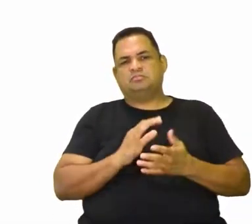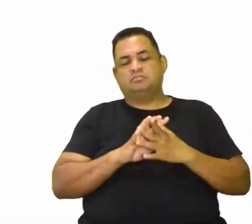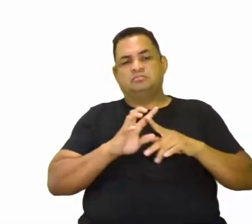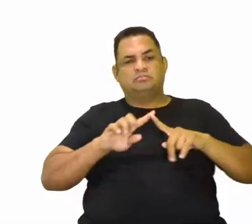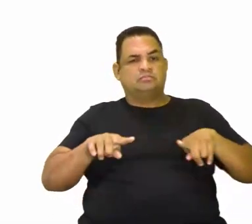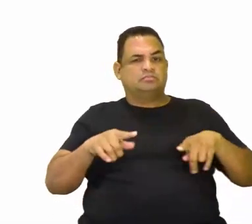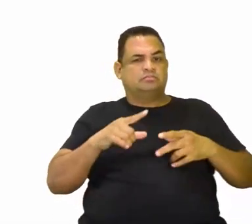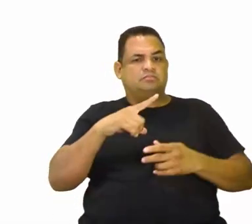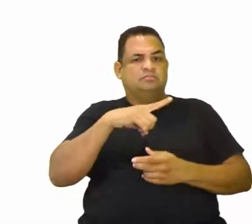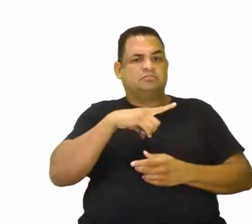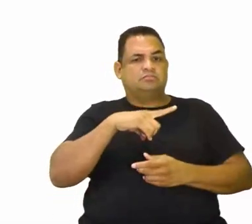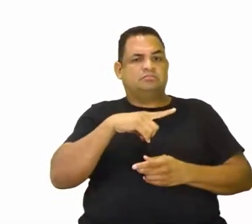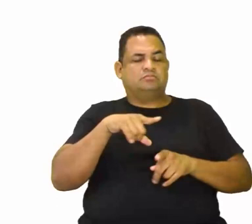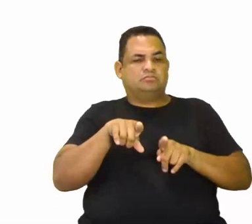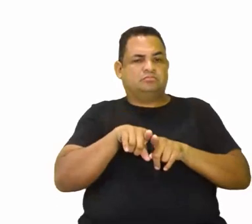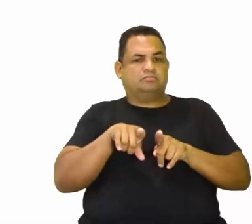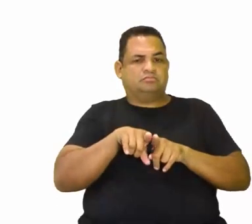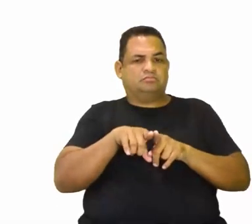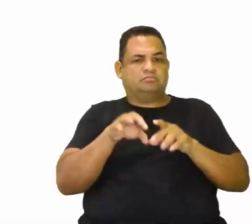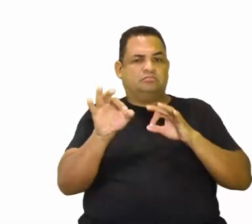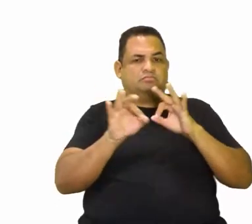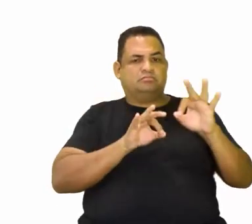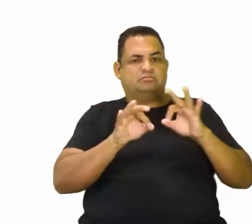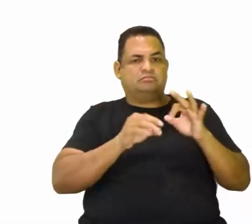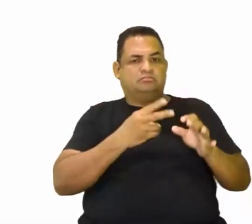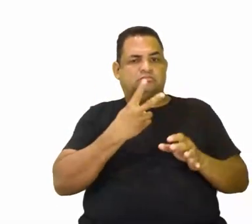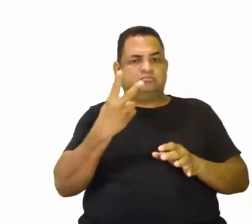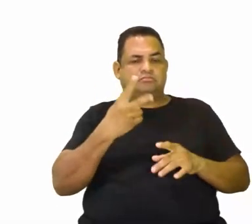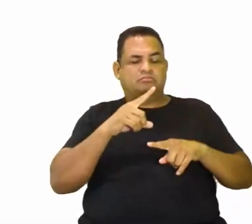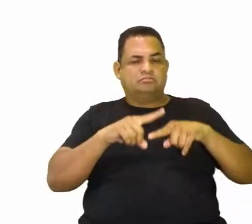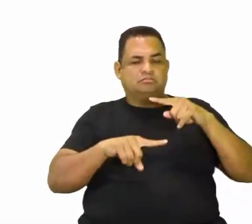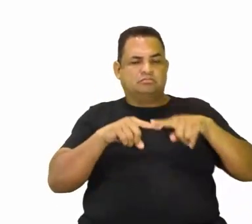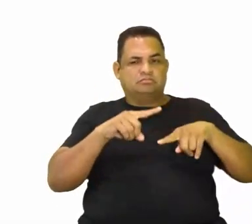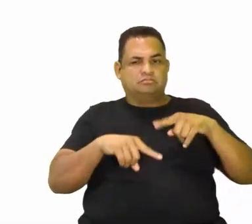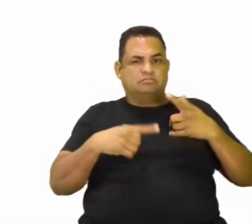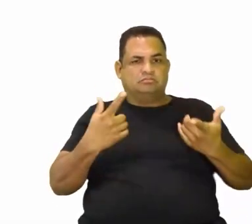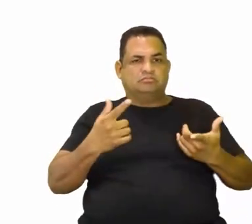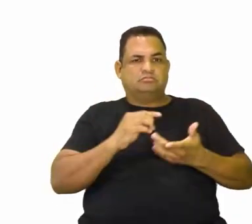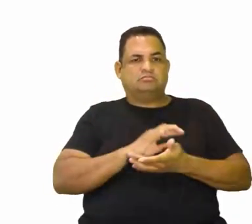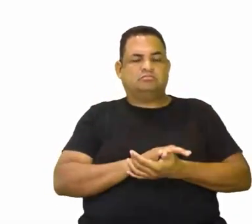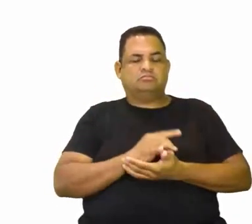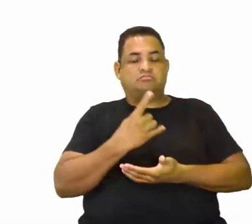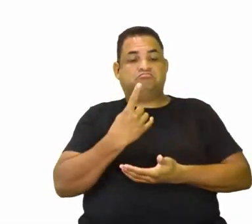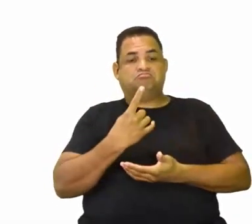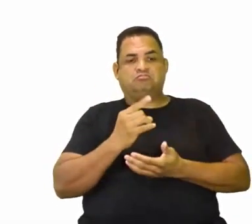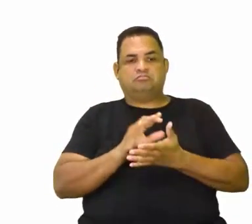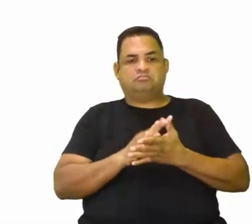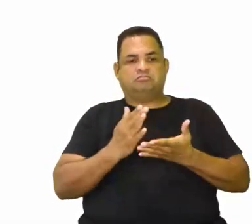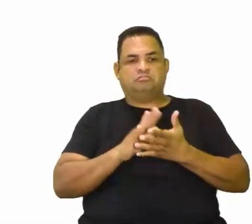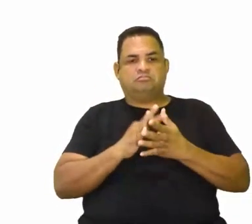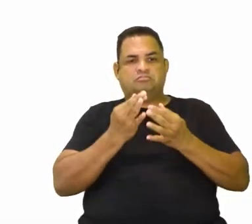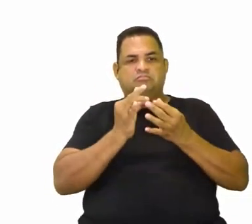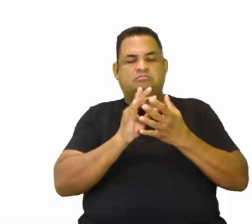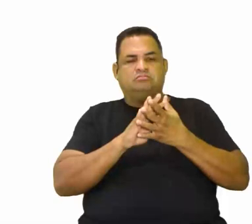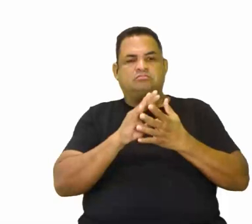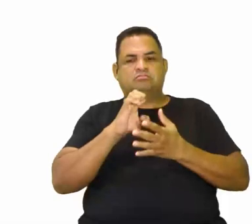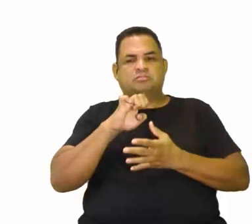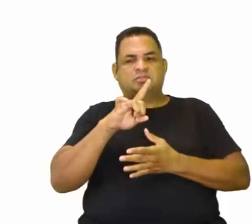Porém, eu tenho também a formação de dois produtos. Então, a única que vai ser a síntese é